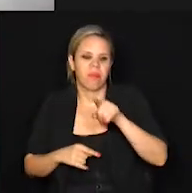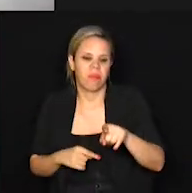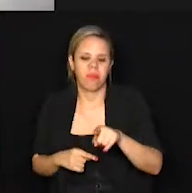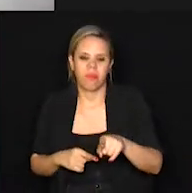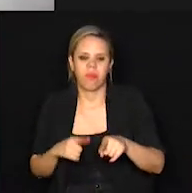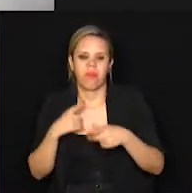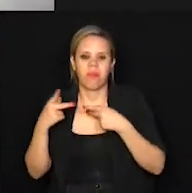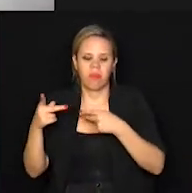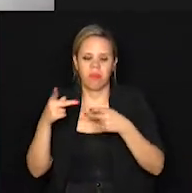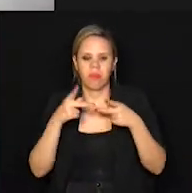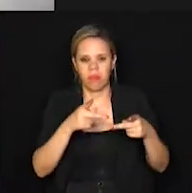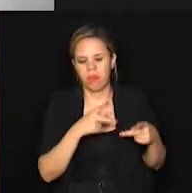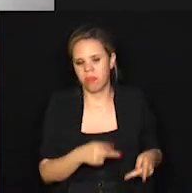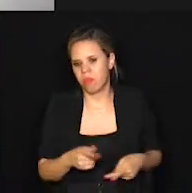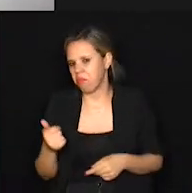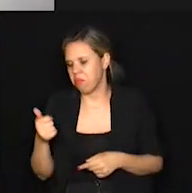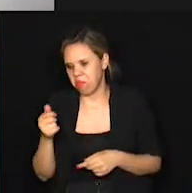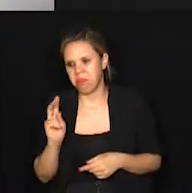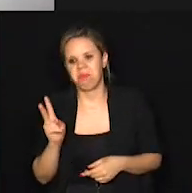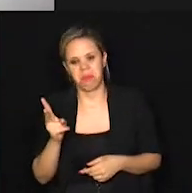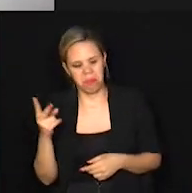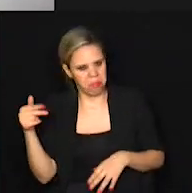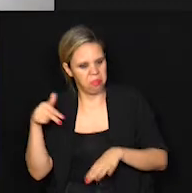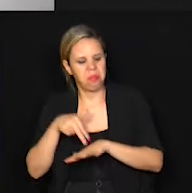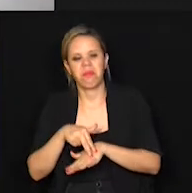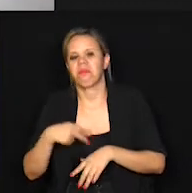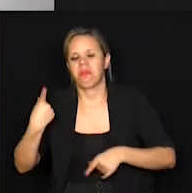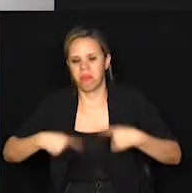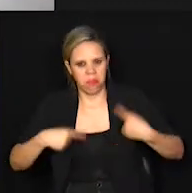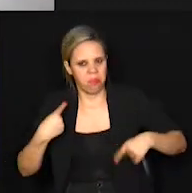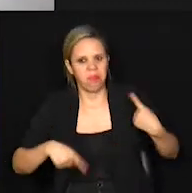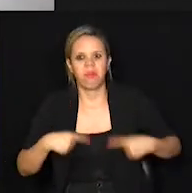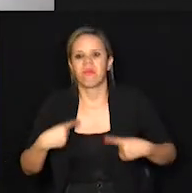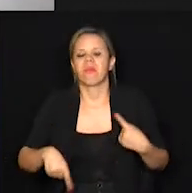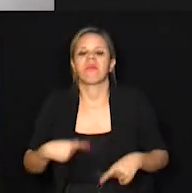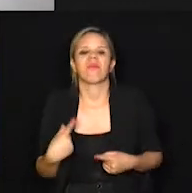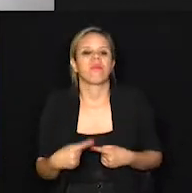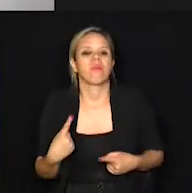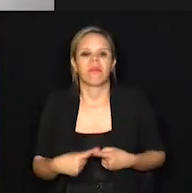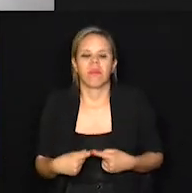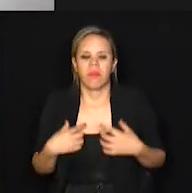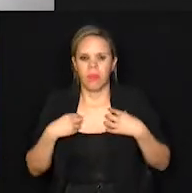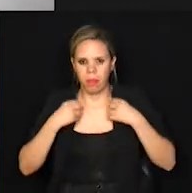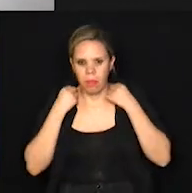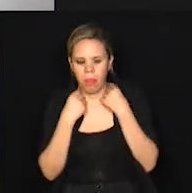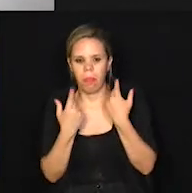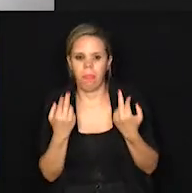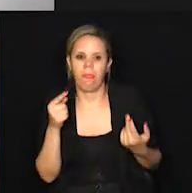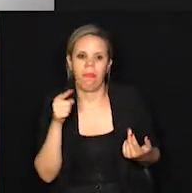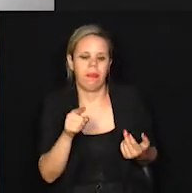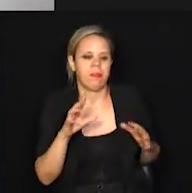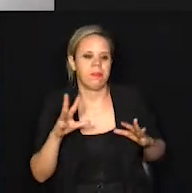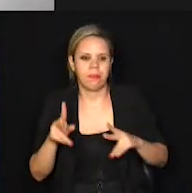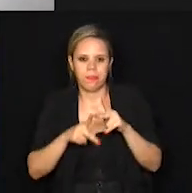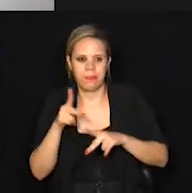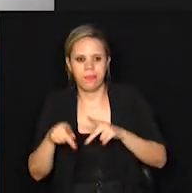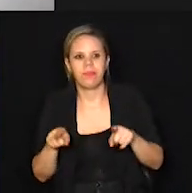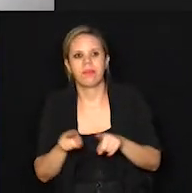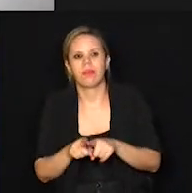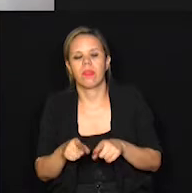ter chamado. Já não é a primeira vez que eu venho estar aqui debatendo, porque não, assim como você, todos os demais